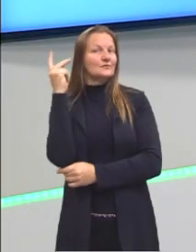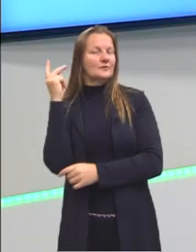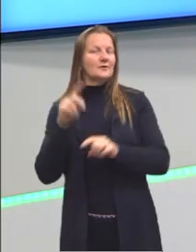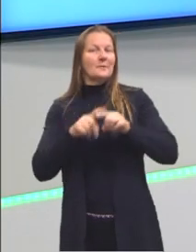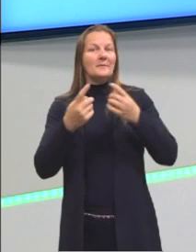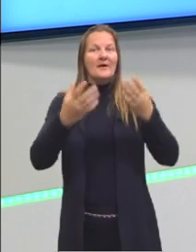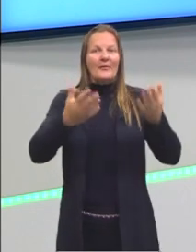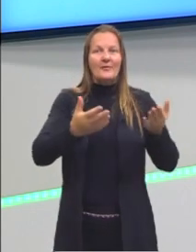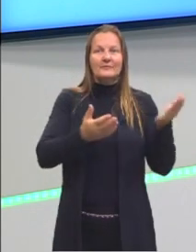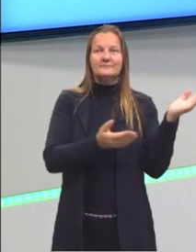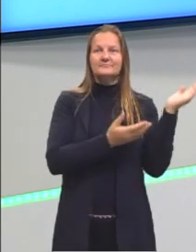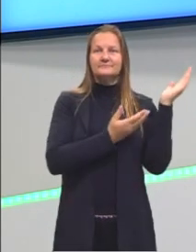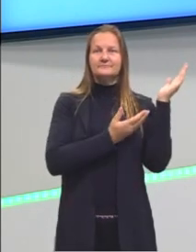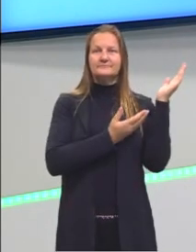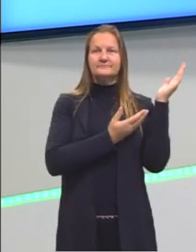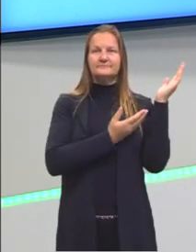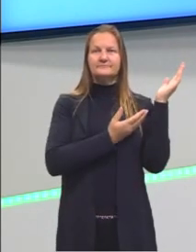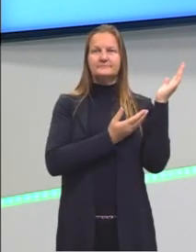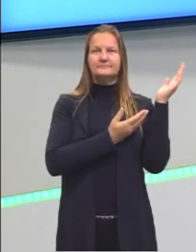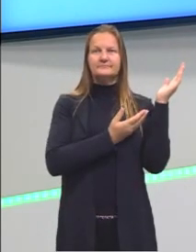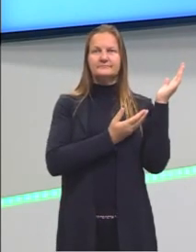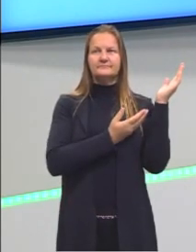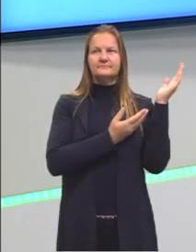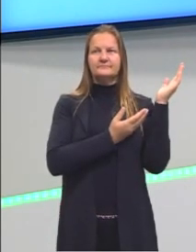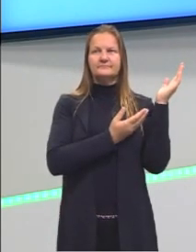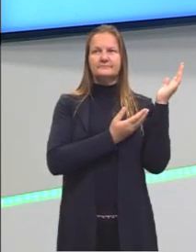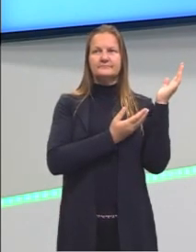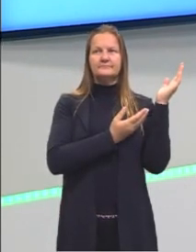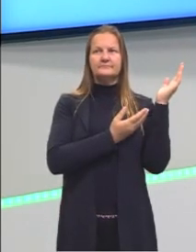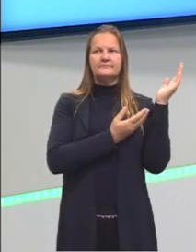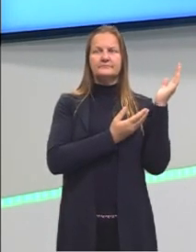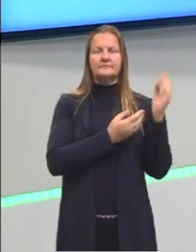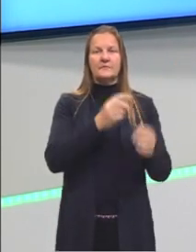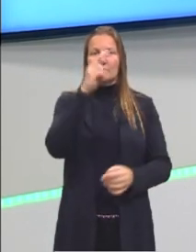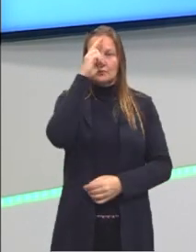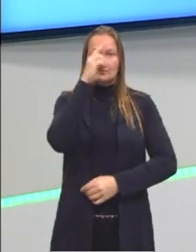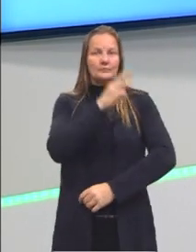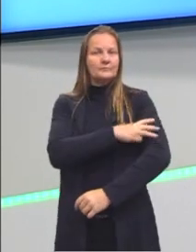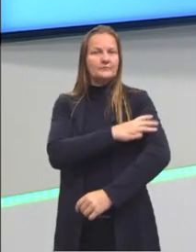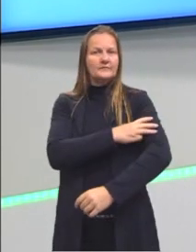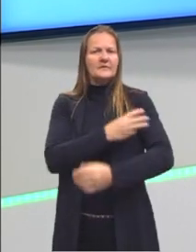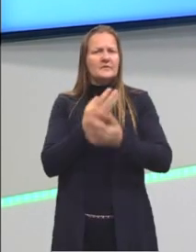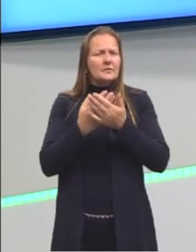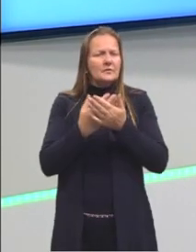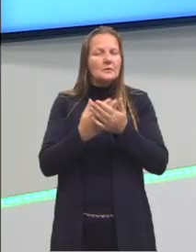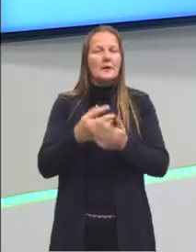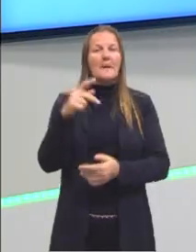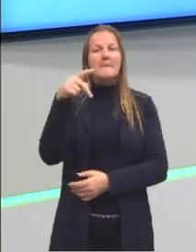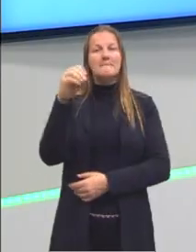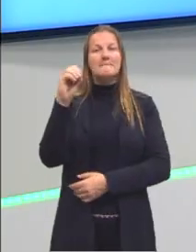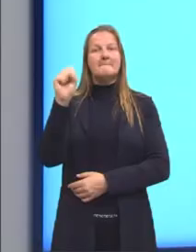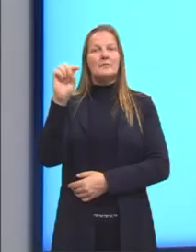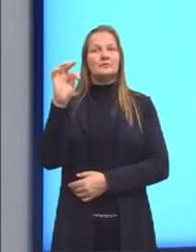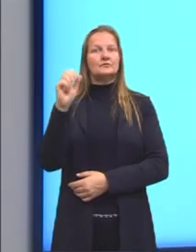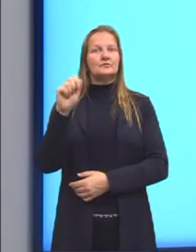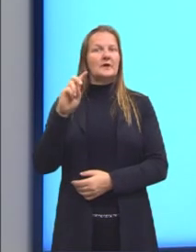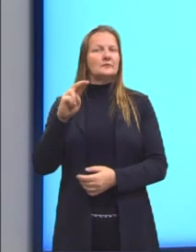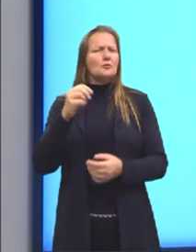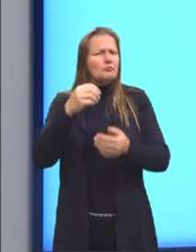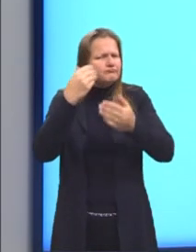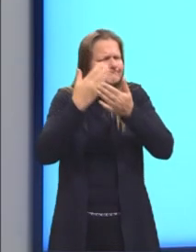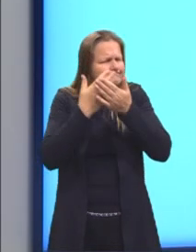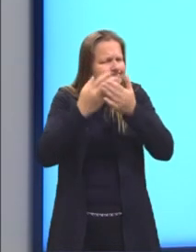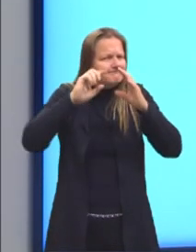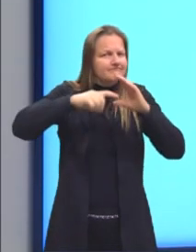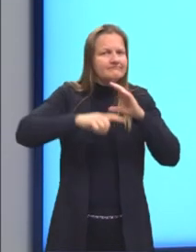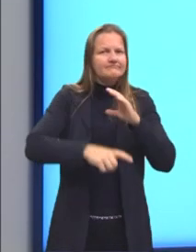aí sim entra o picolé que é dedicada em um tempinho do terceiro ano para estudar os postulados de kekulé porque ele